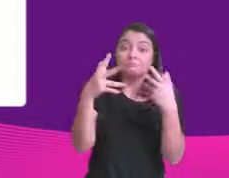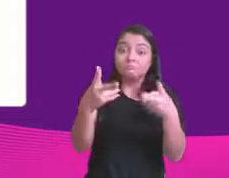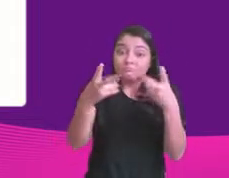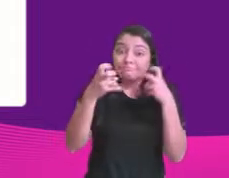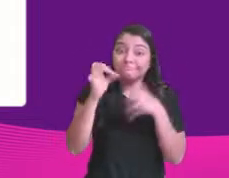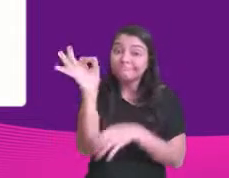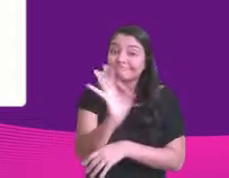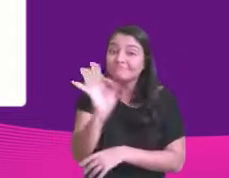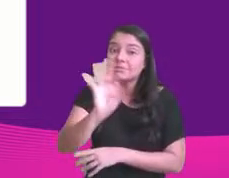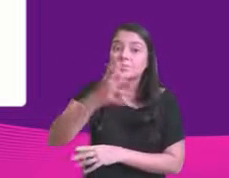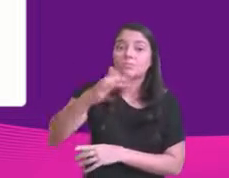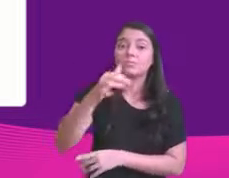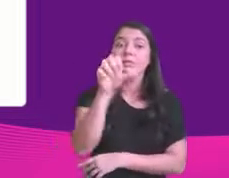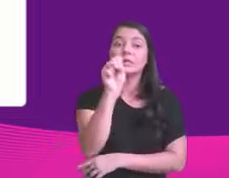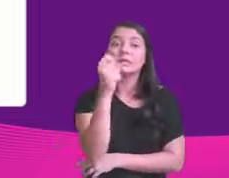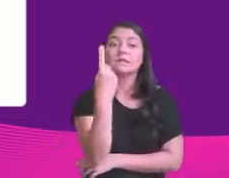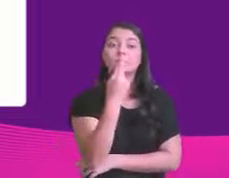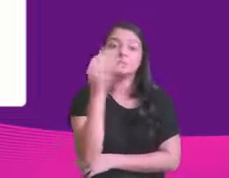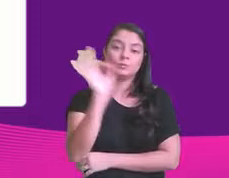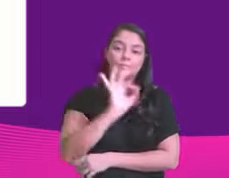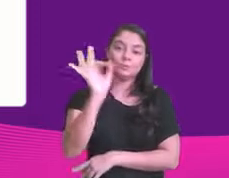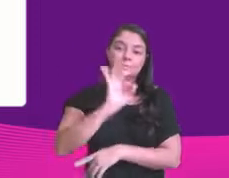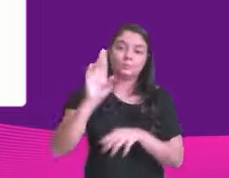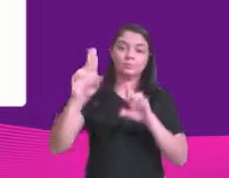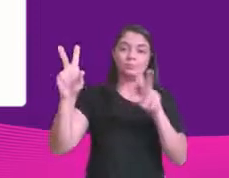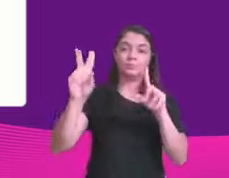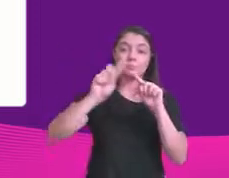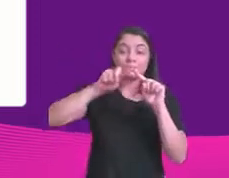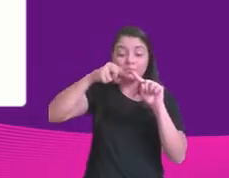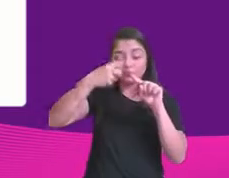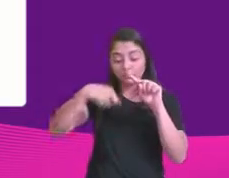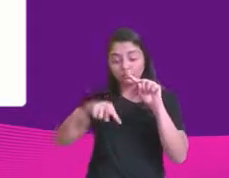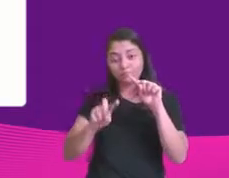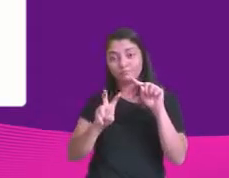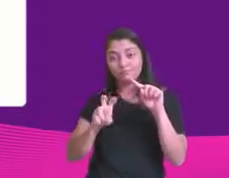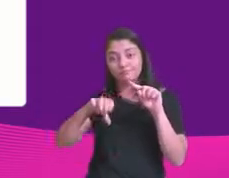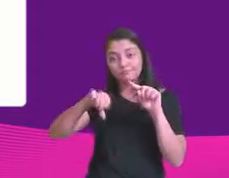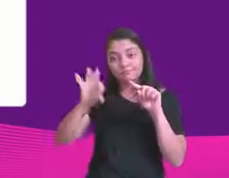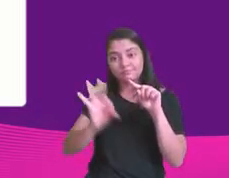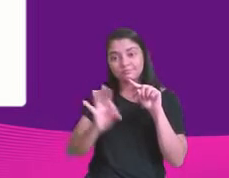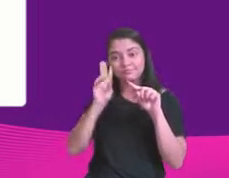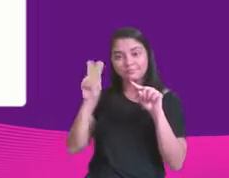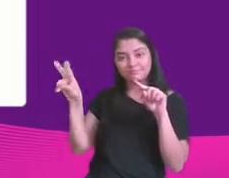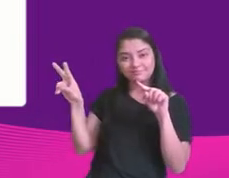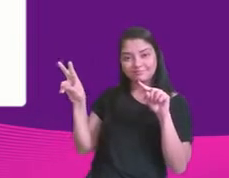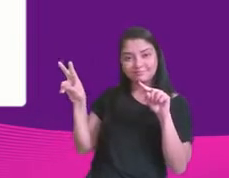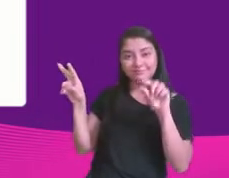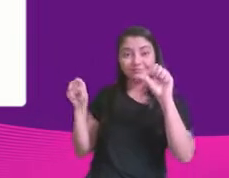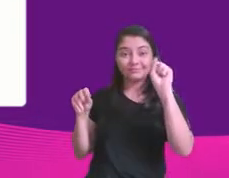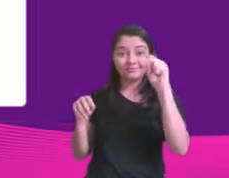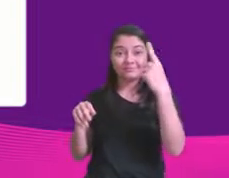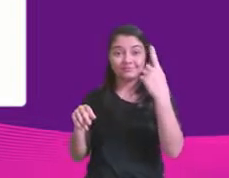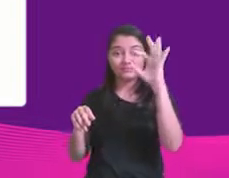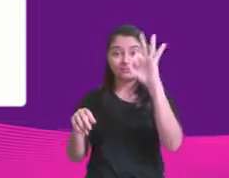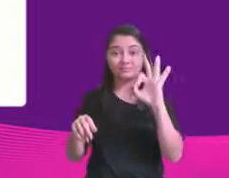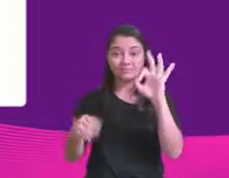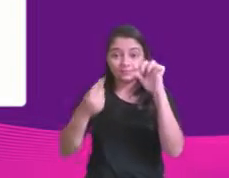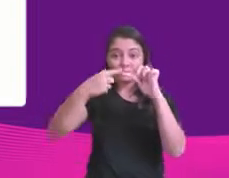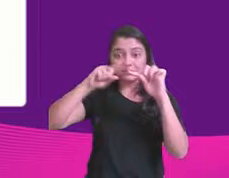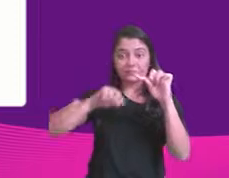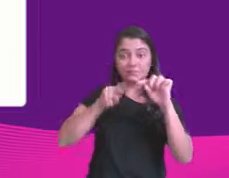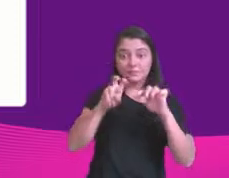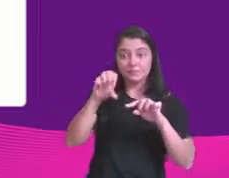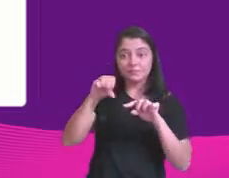de 81% para 59% em relação quando o tumor primário